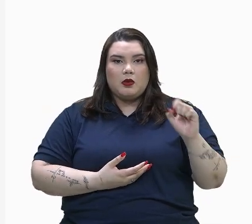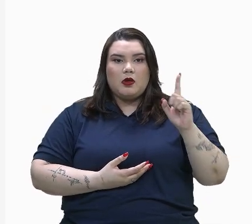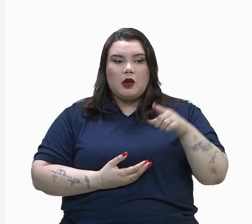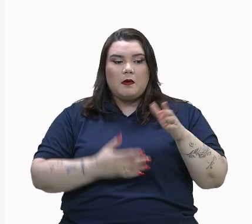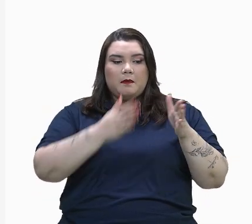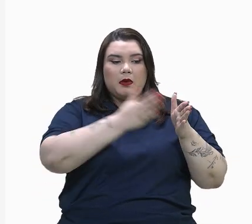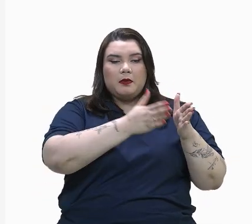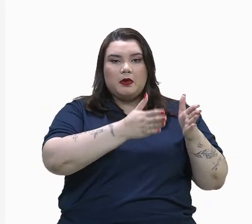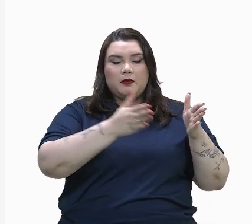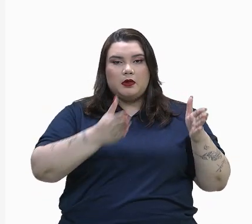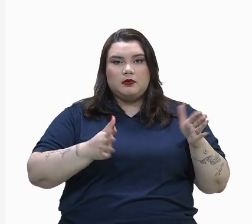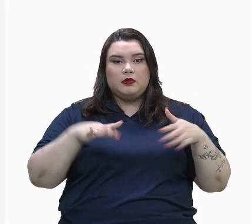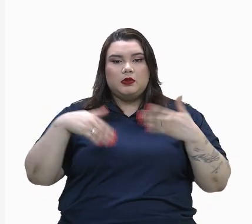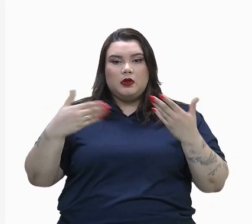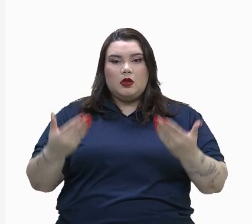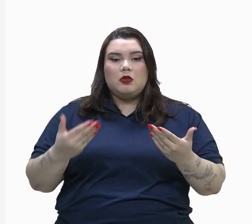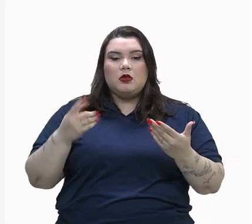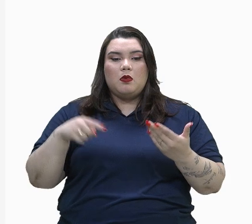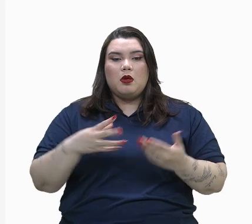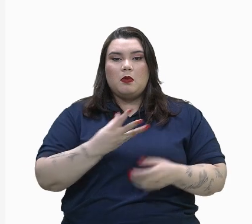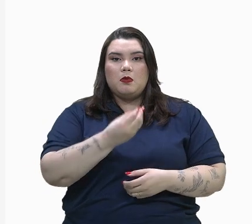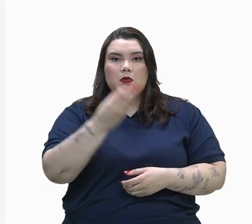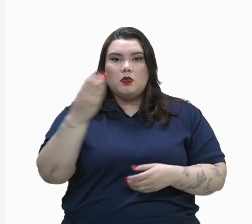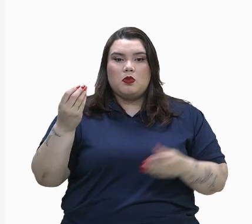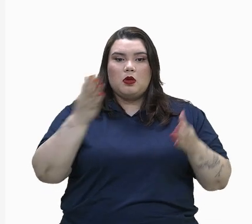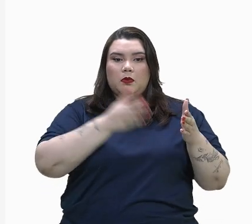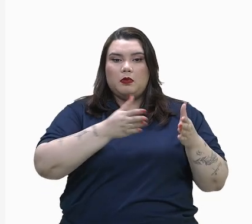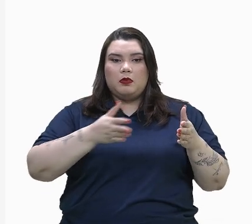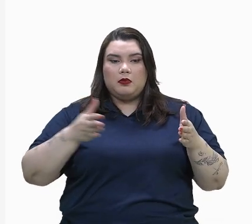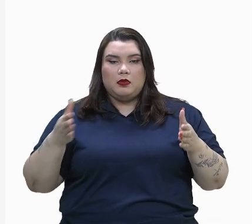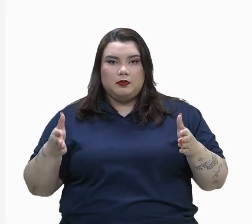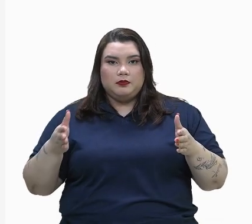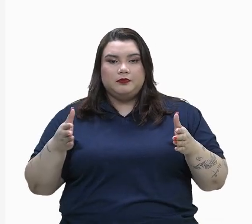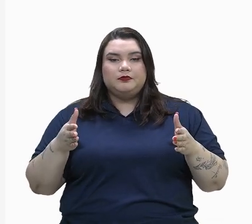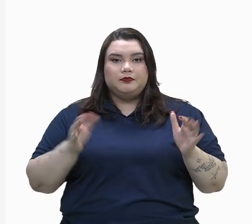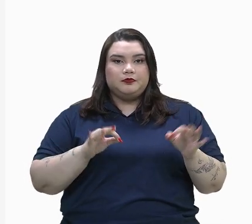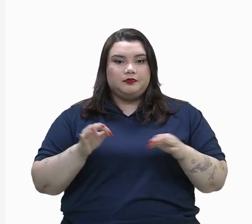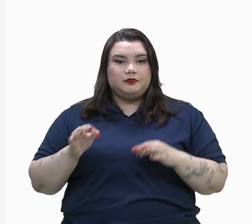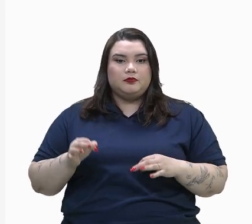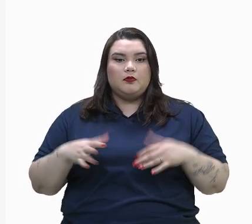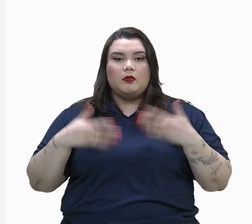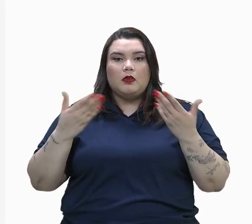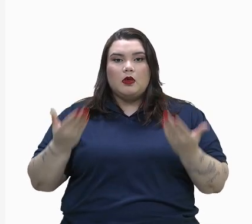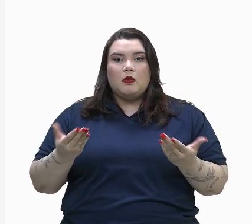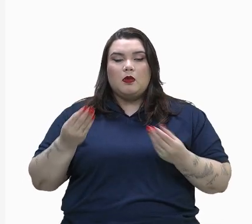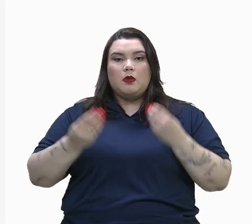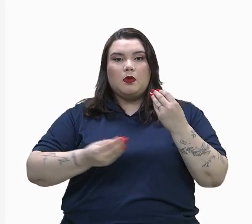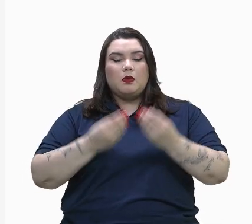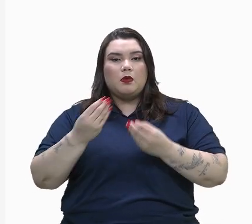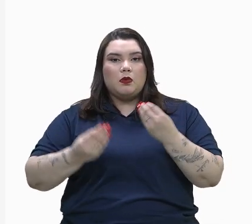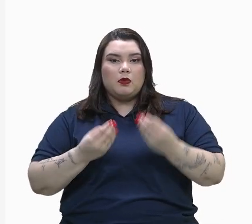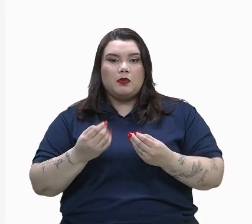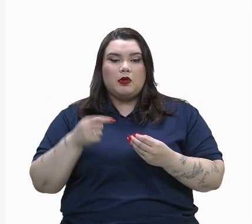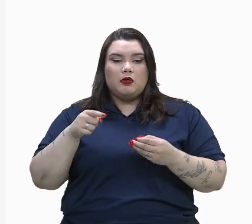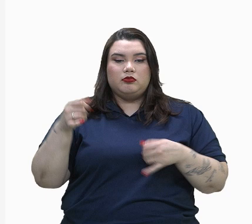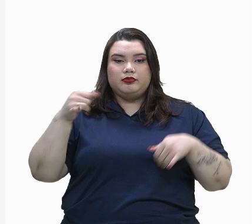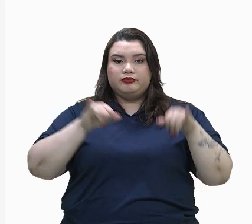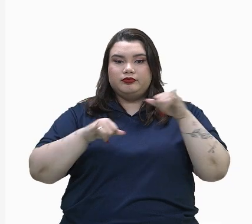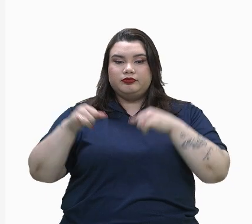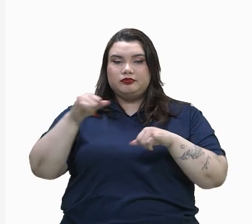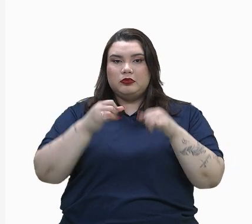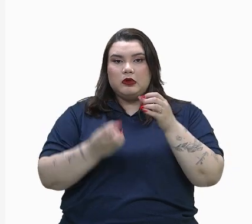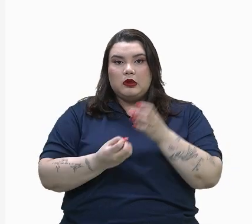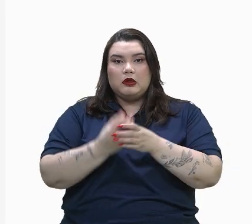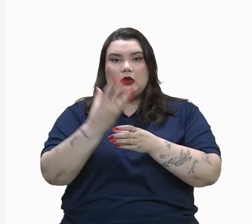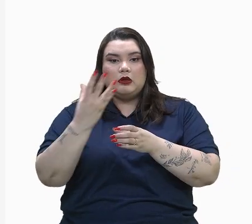são muitas partes, né? E a reação de